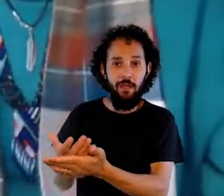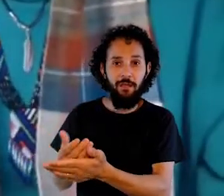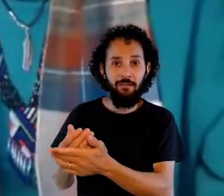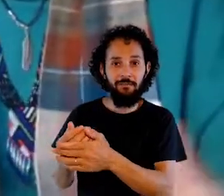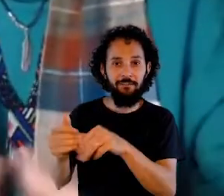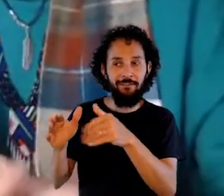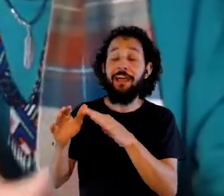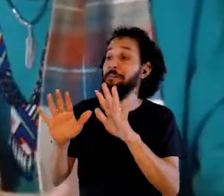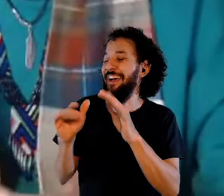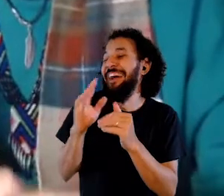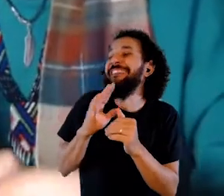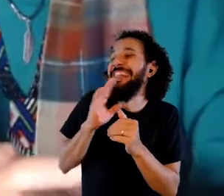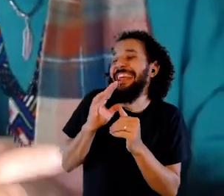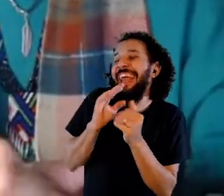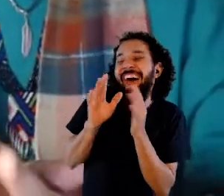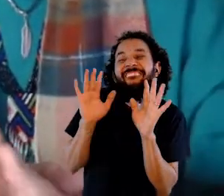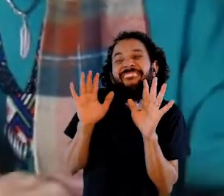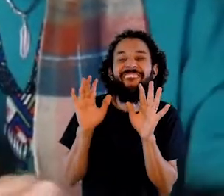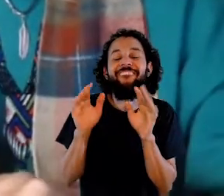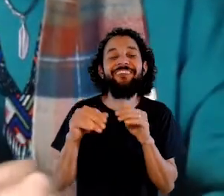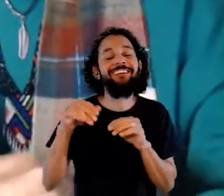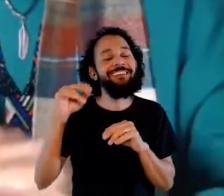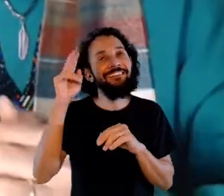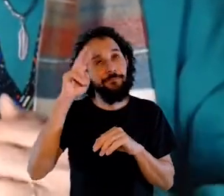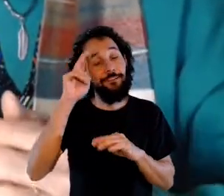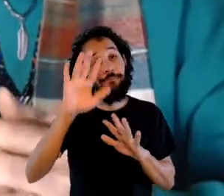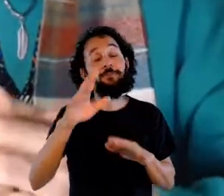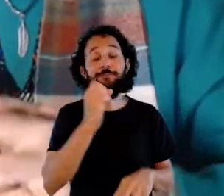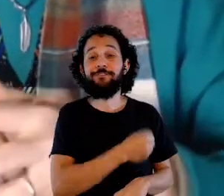se lembrar com saudade.